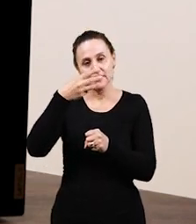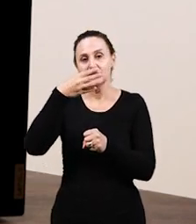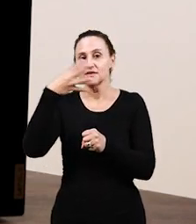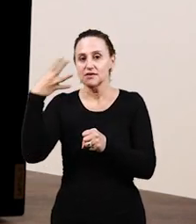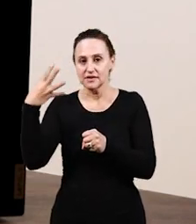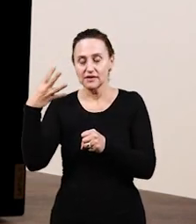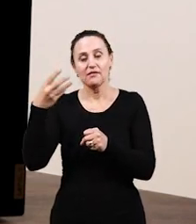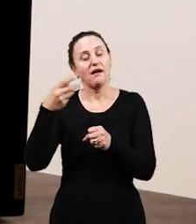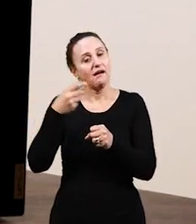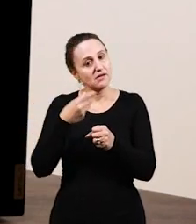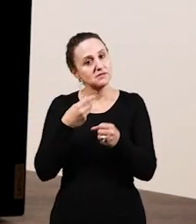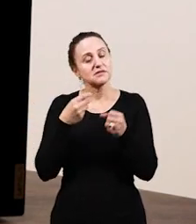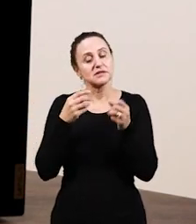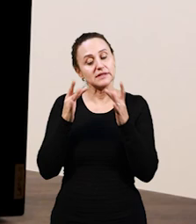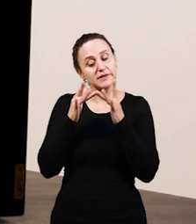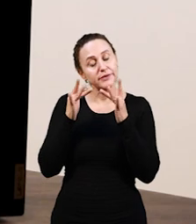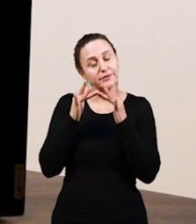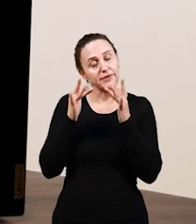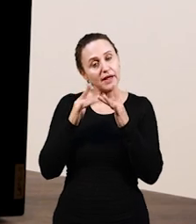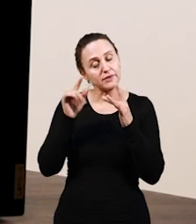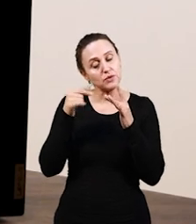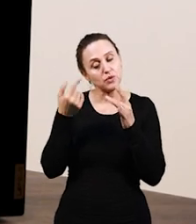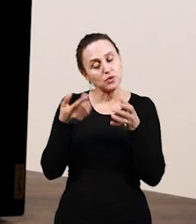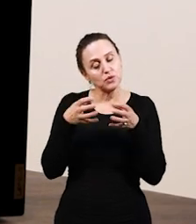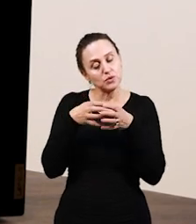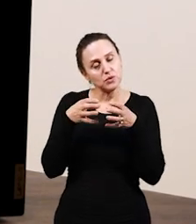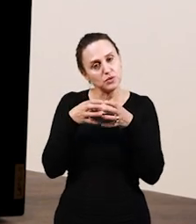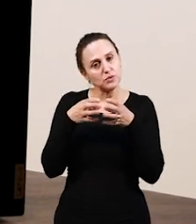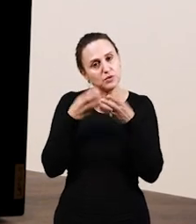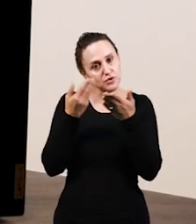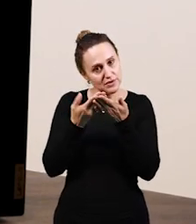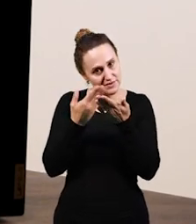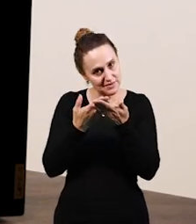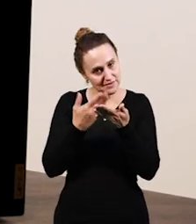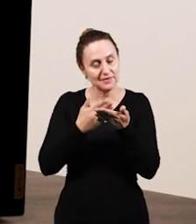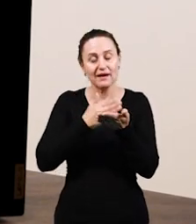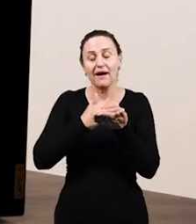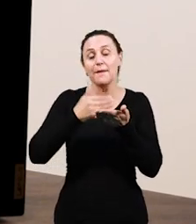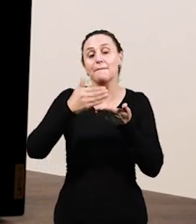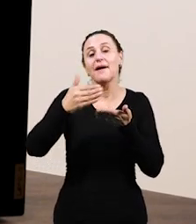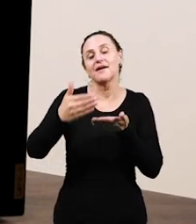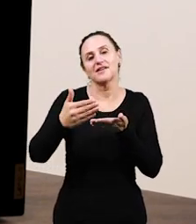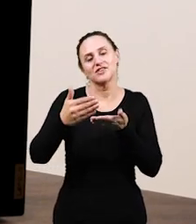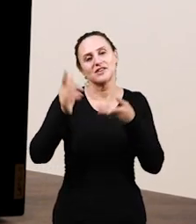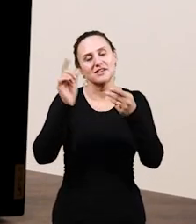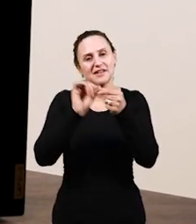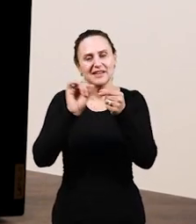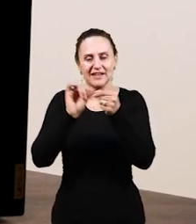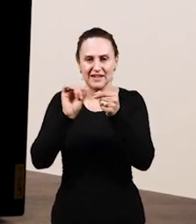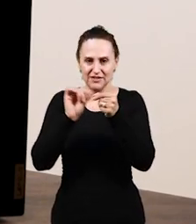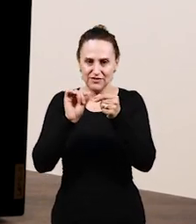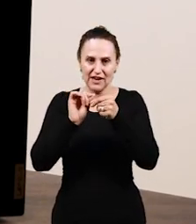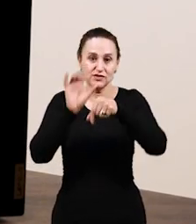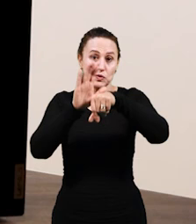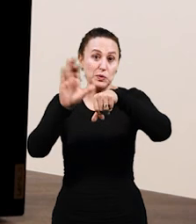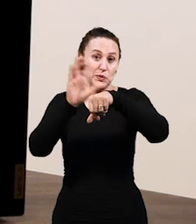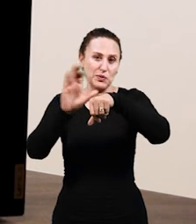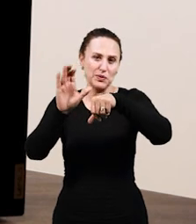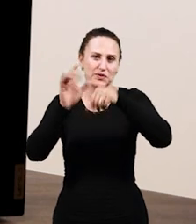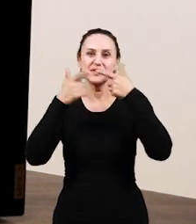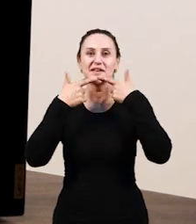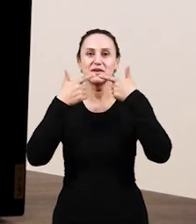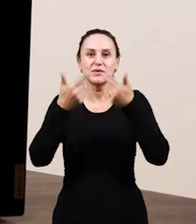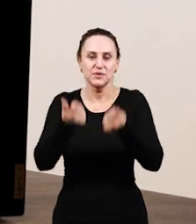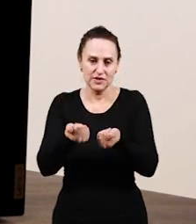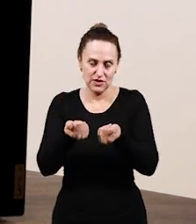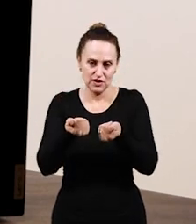ideias esses outros estudiosos né do sócio do trubetzkoy do iaco opção e a partir disso ele elabora então os cursos